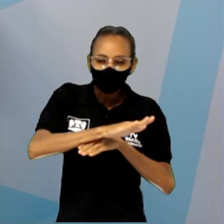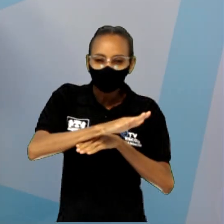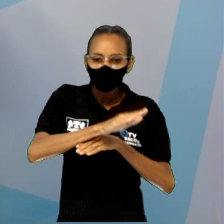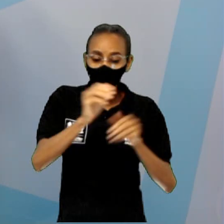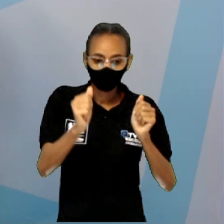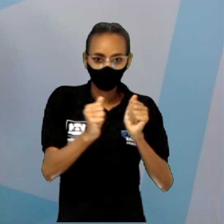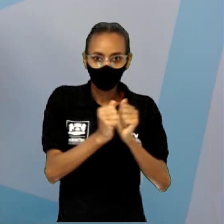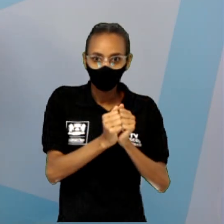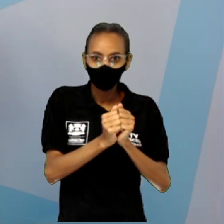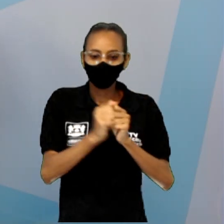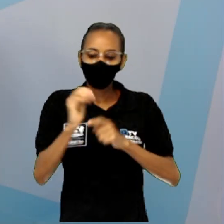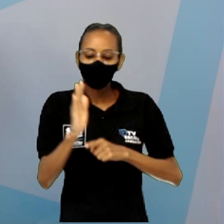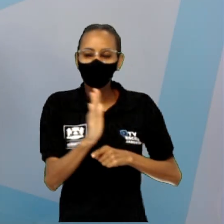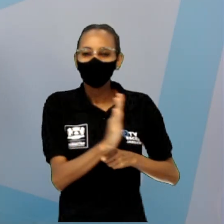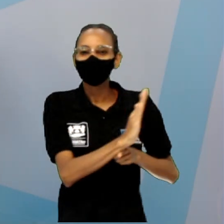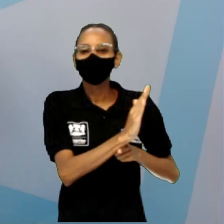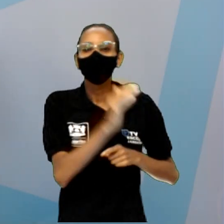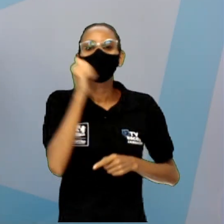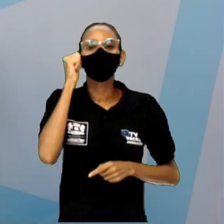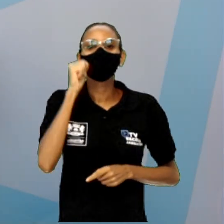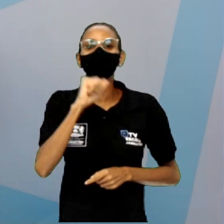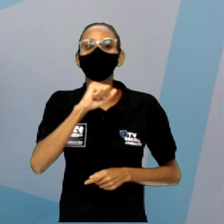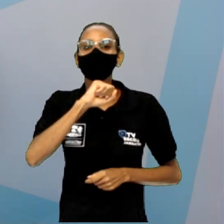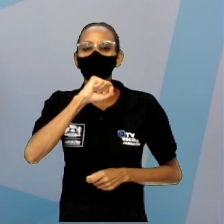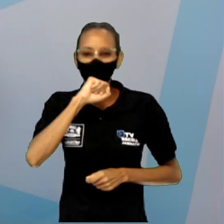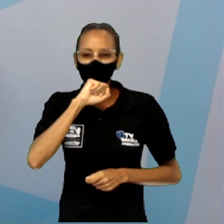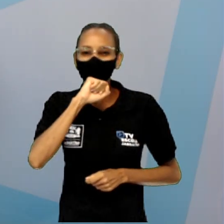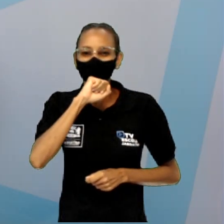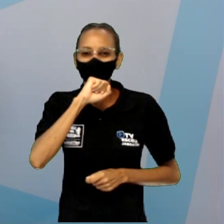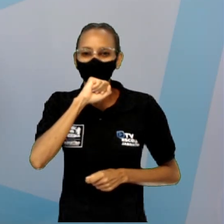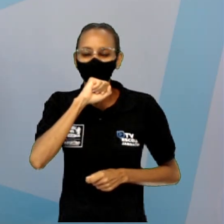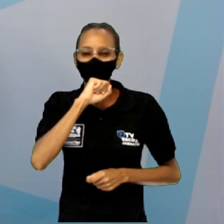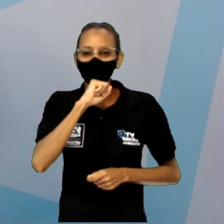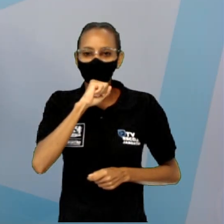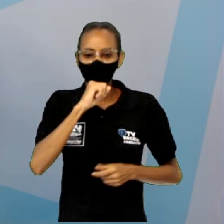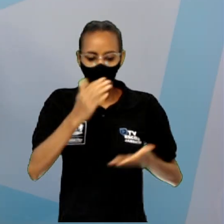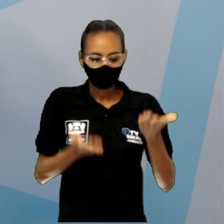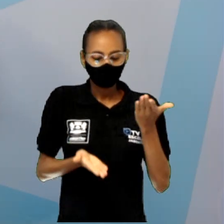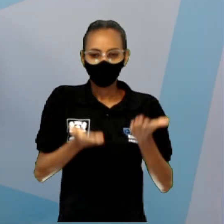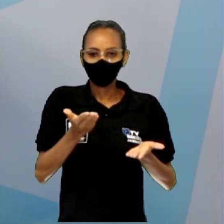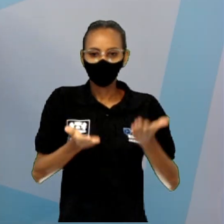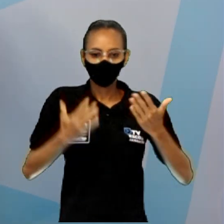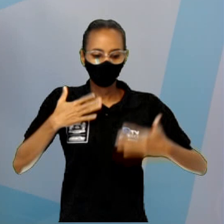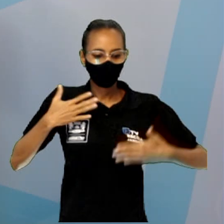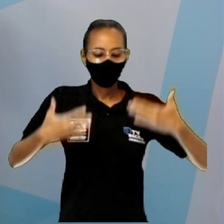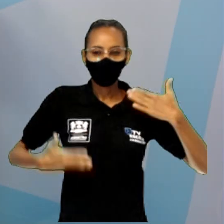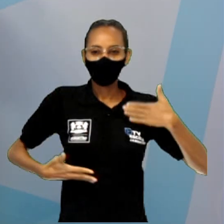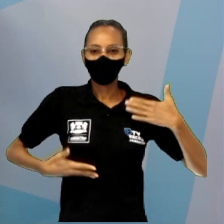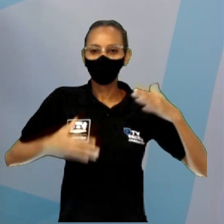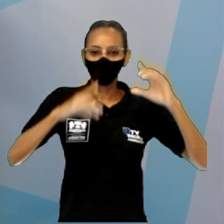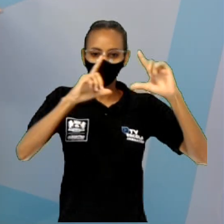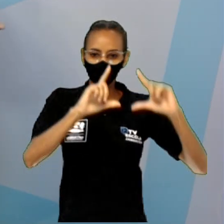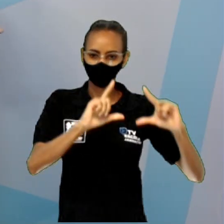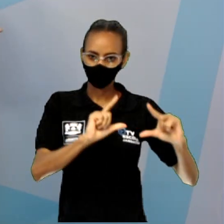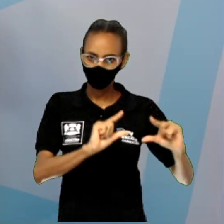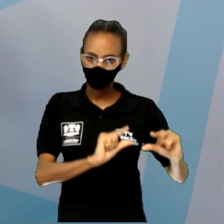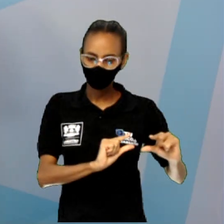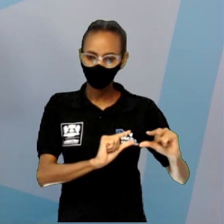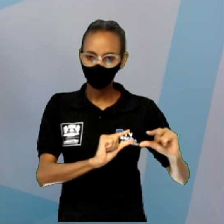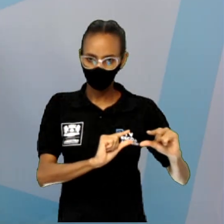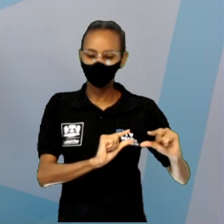mãe consiga fazer um processo de emagrecimento, por exemplo. Ou só para sair